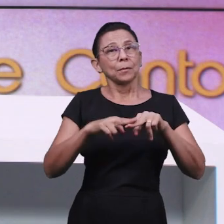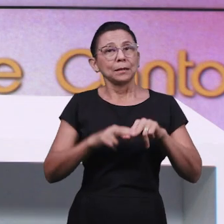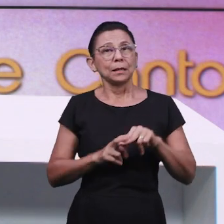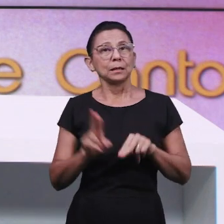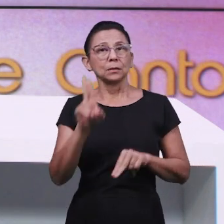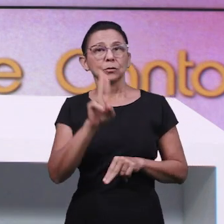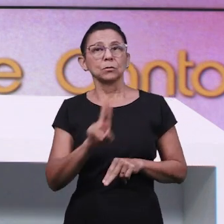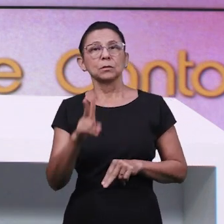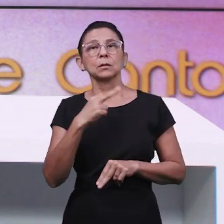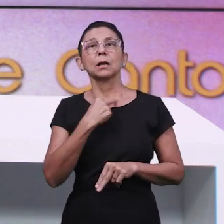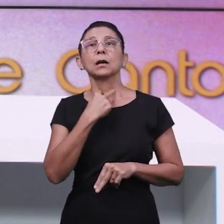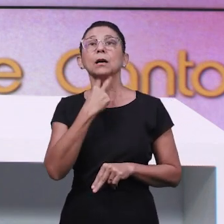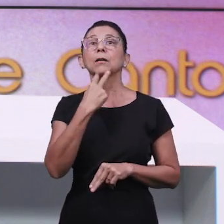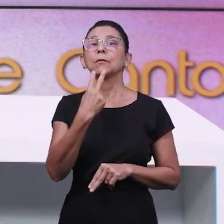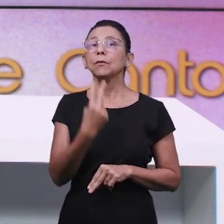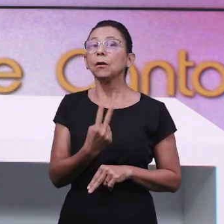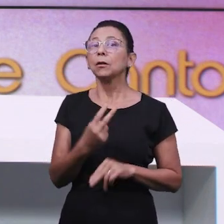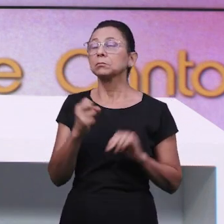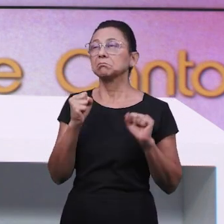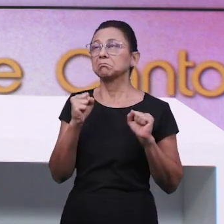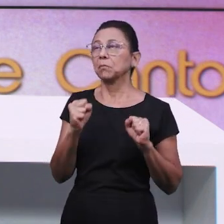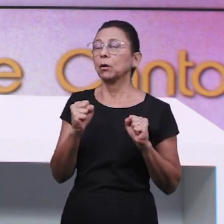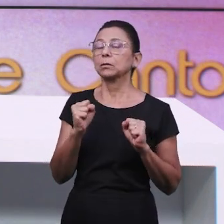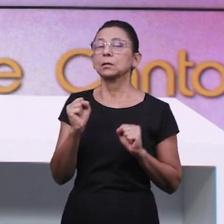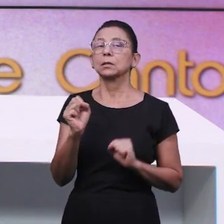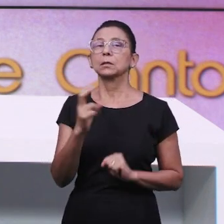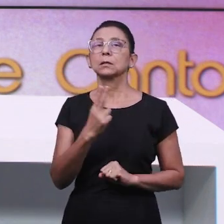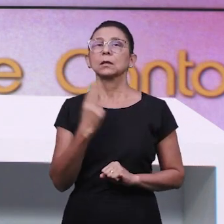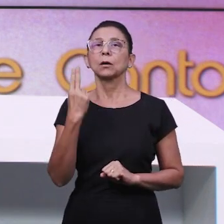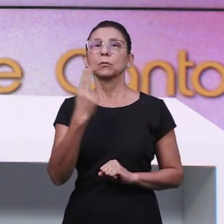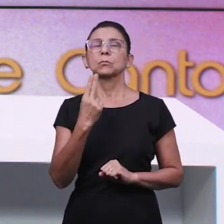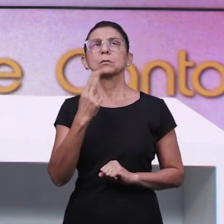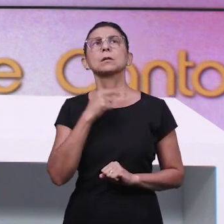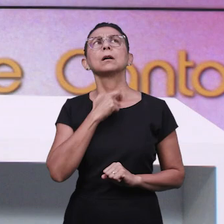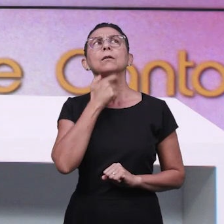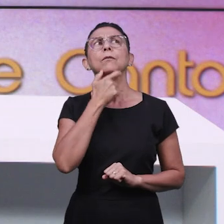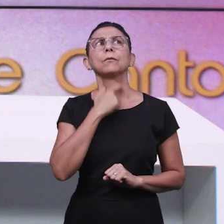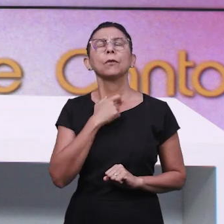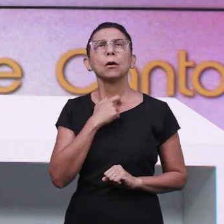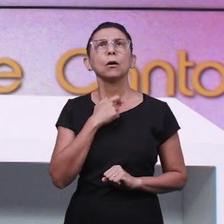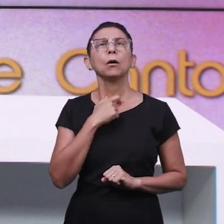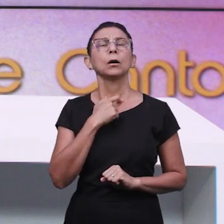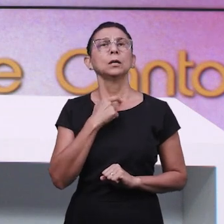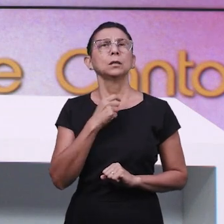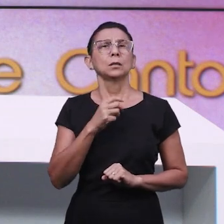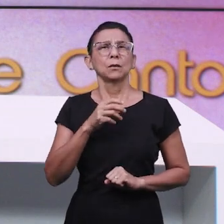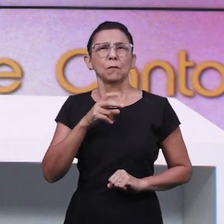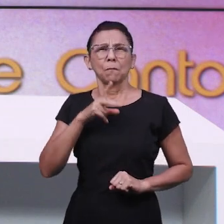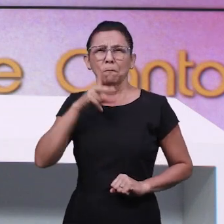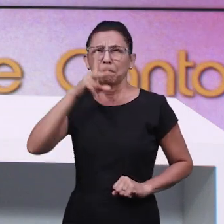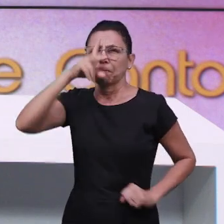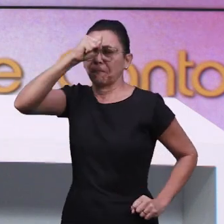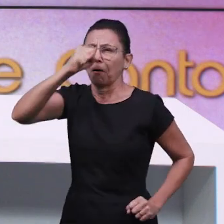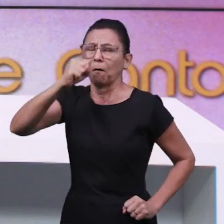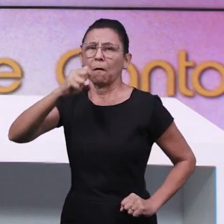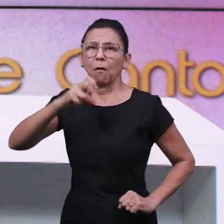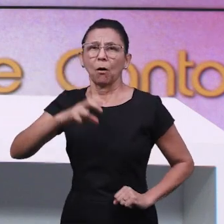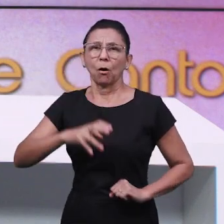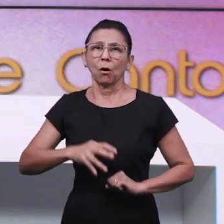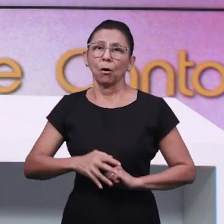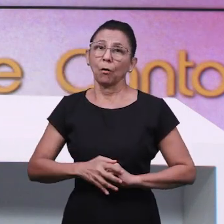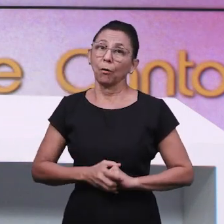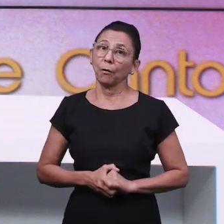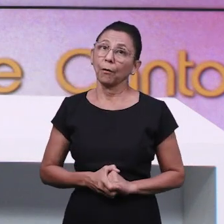voz. Ou seja, eu posso estar usando o meu aparelho com muita tensão, com muita força, ou com uma